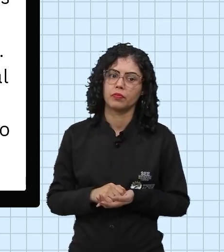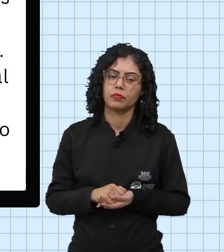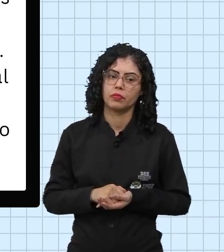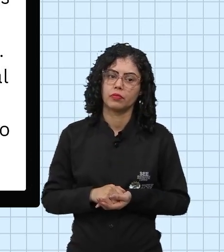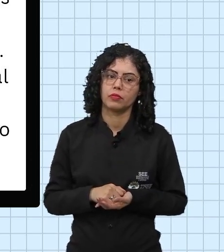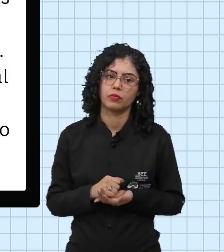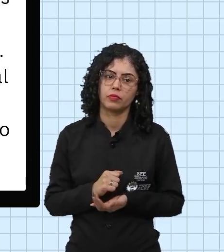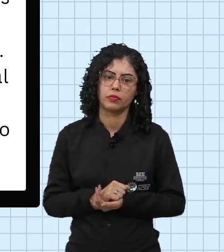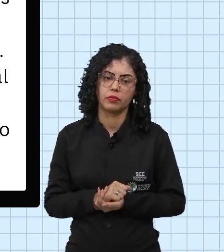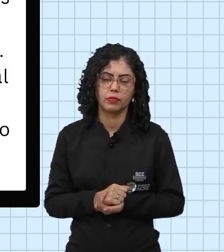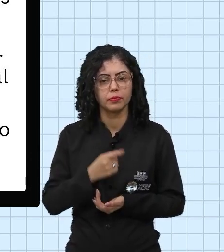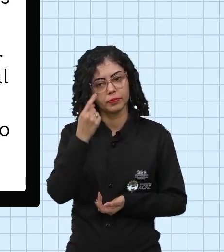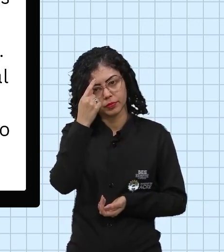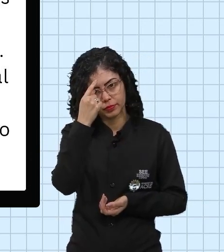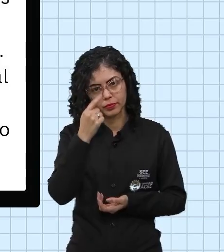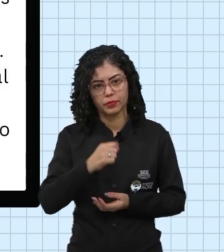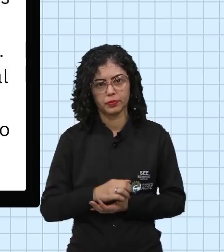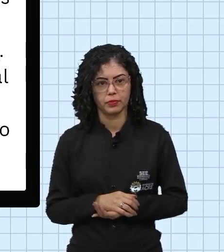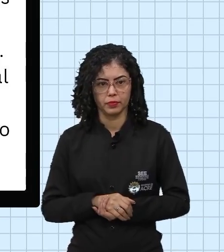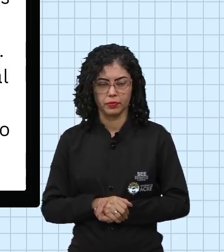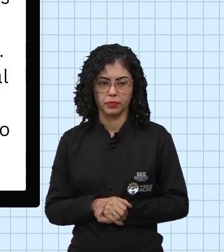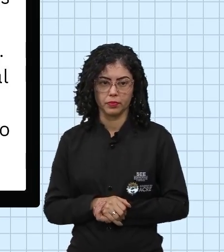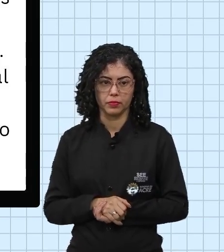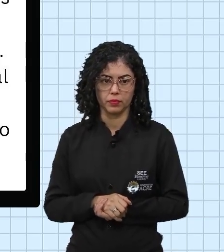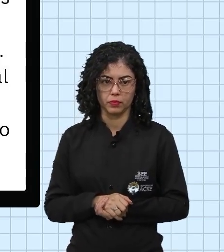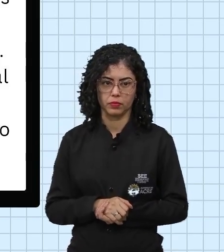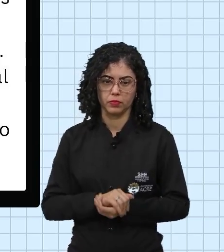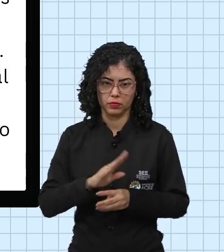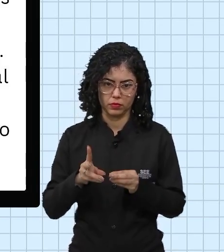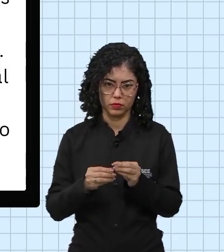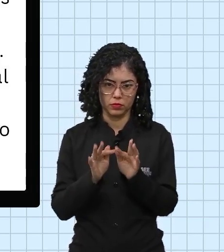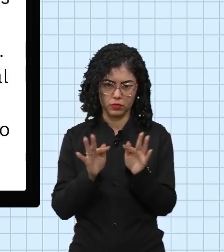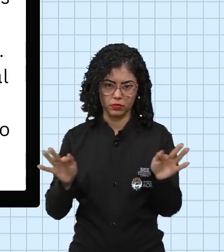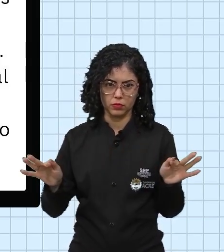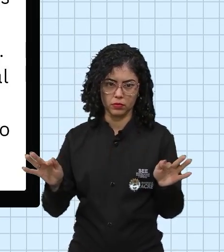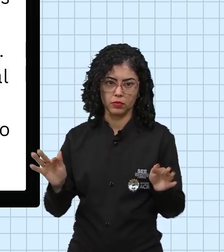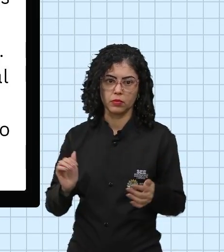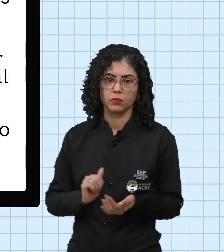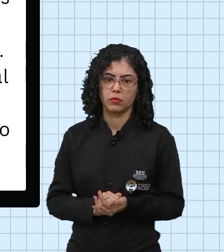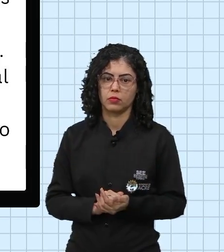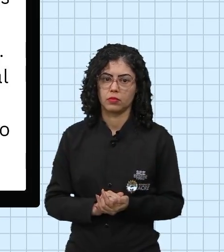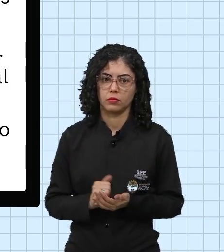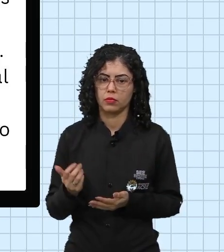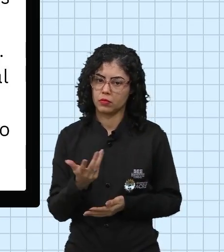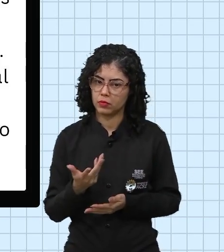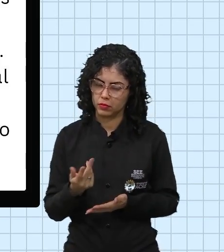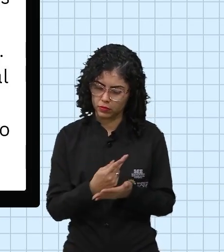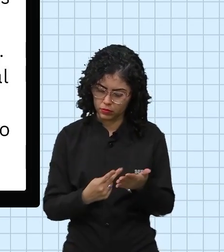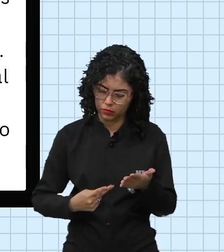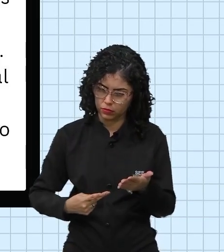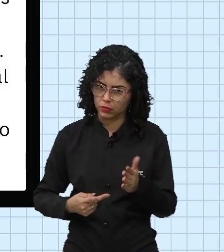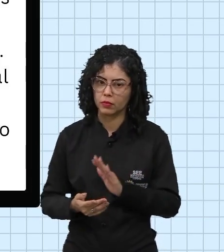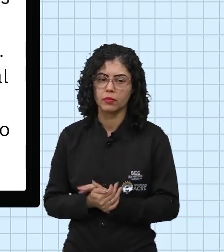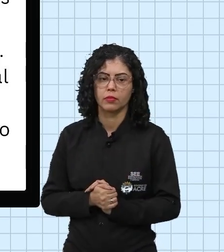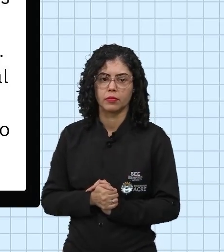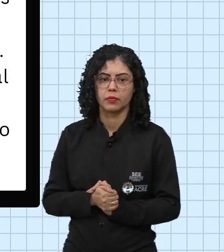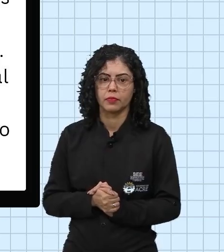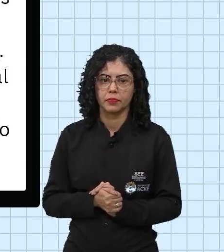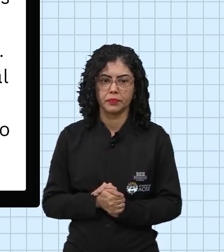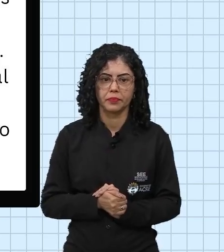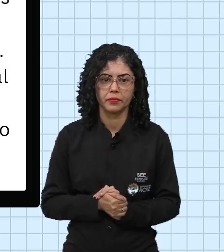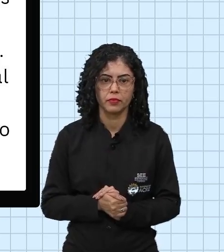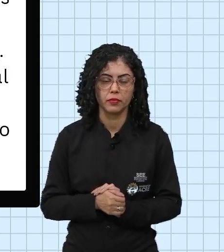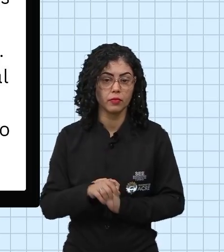desse trecho? Pensem aí. Agora, complete as frases a seguir com base no poema. O enunciador